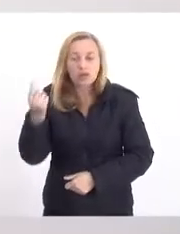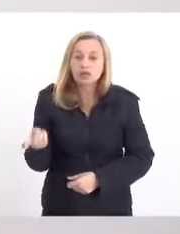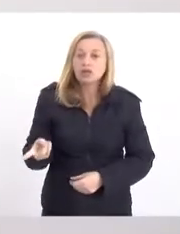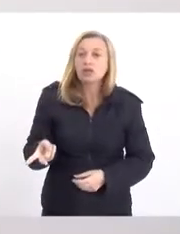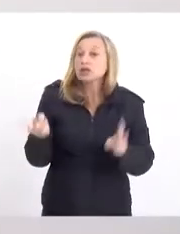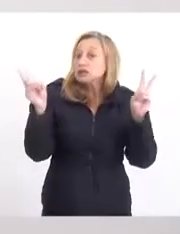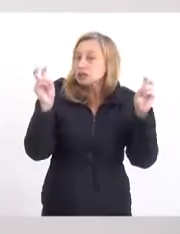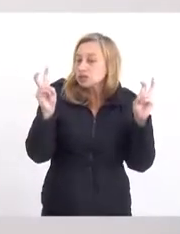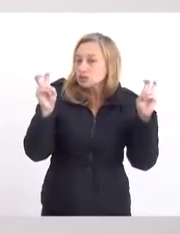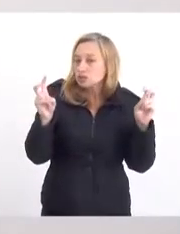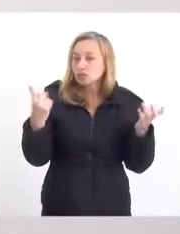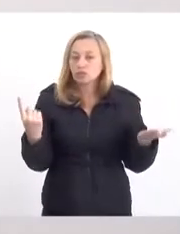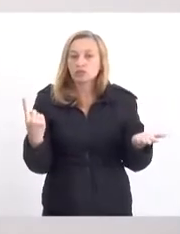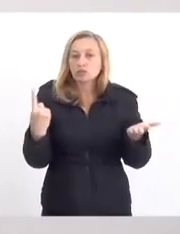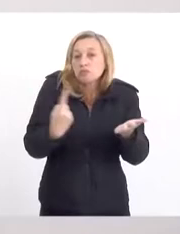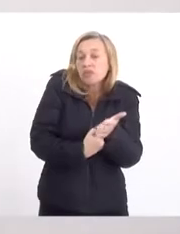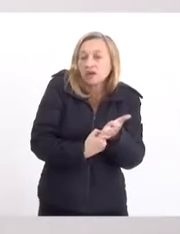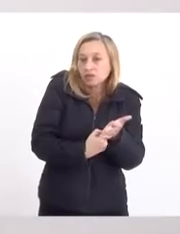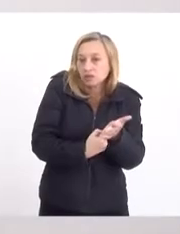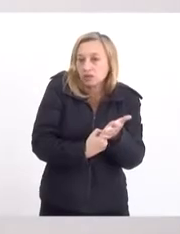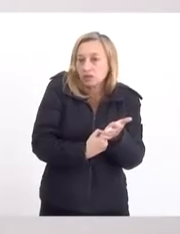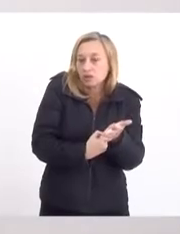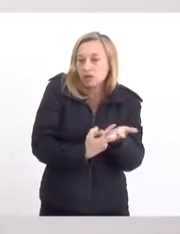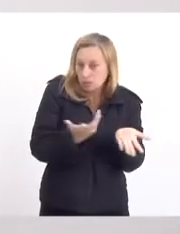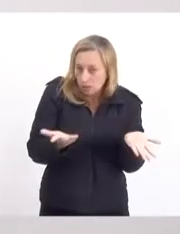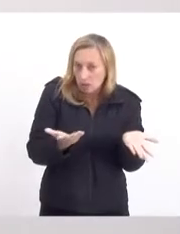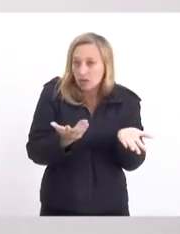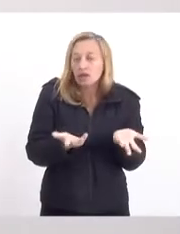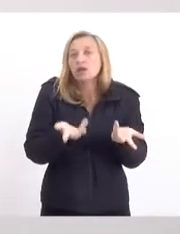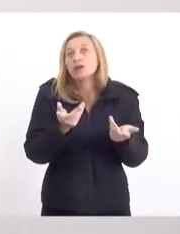esse pacto. Trazer a